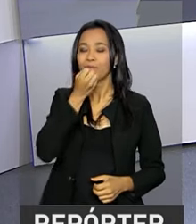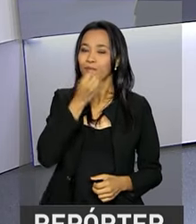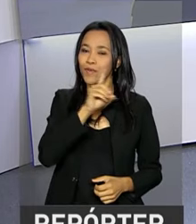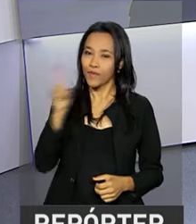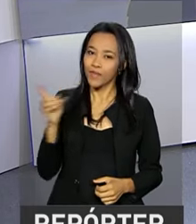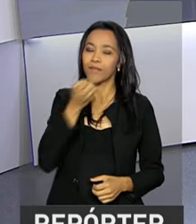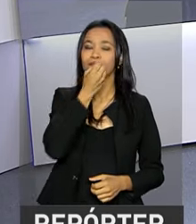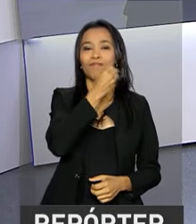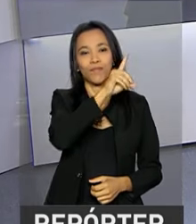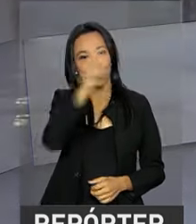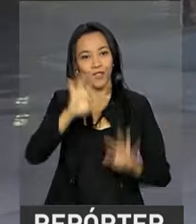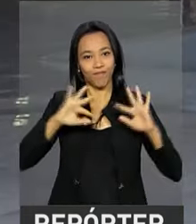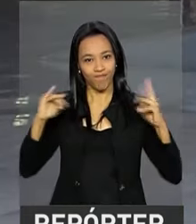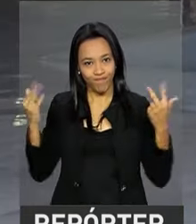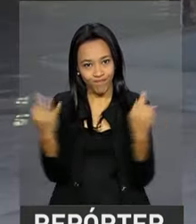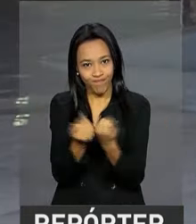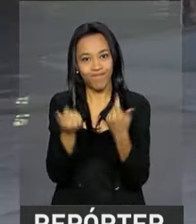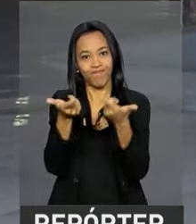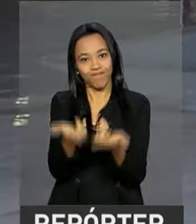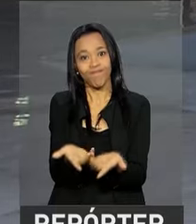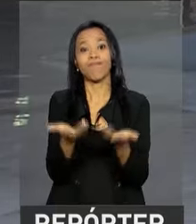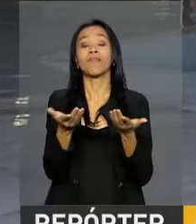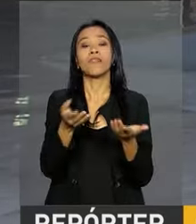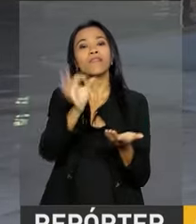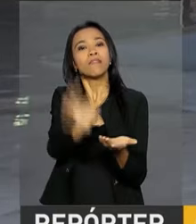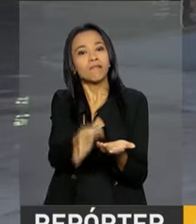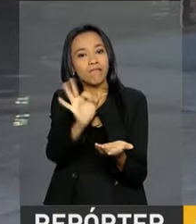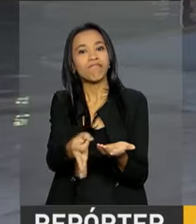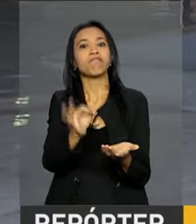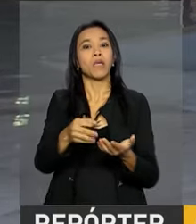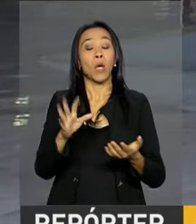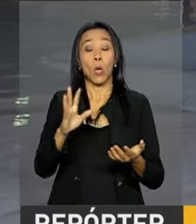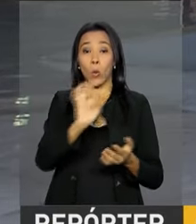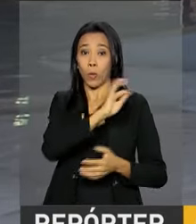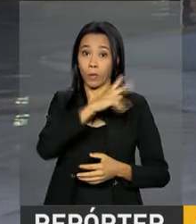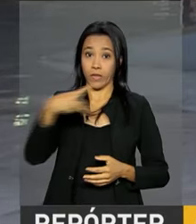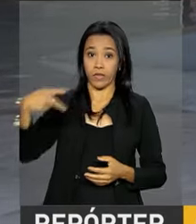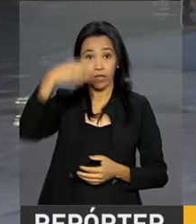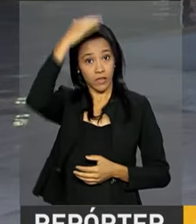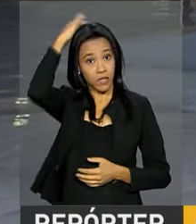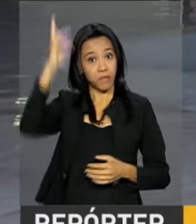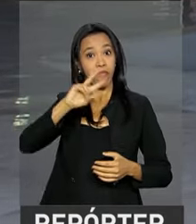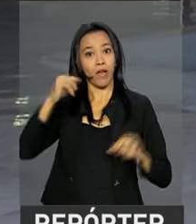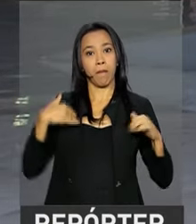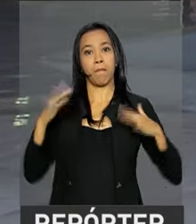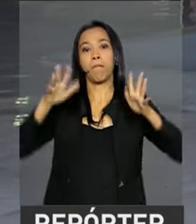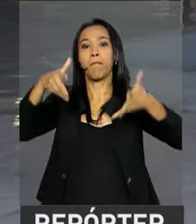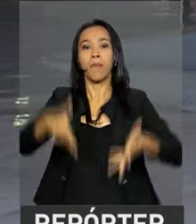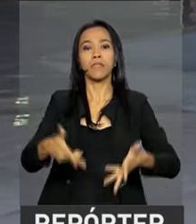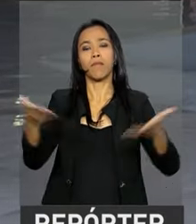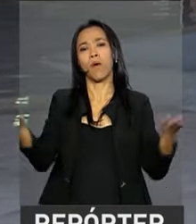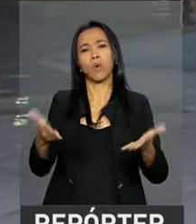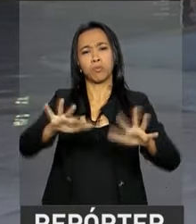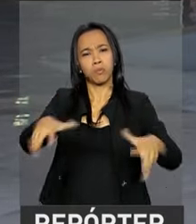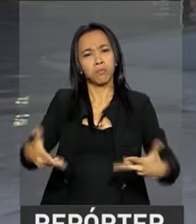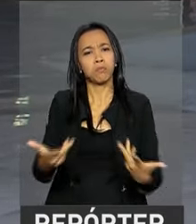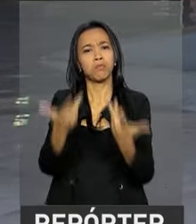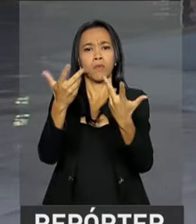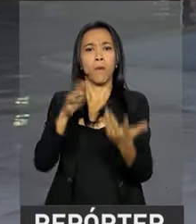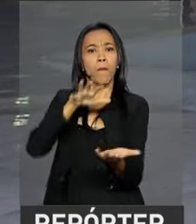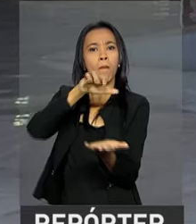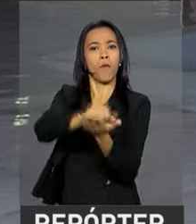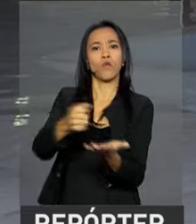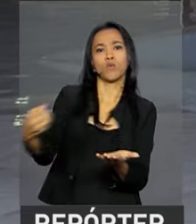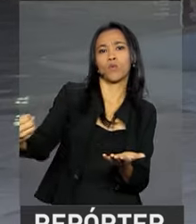você também Bom dia a todos É isso mesmo o presidente Michel Temer vai participar dessa cerimônia de posse hoje à tarde do novo